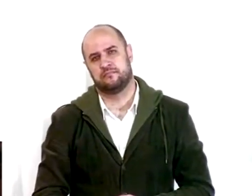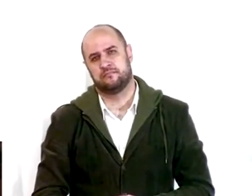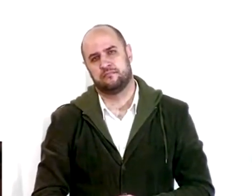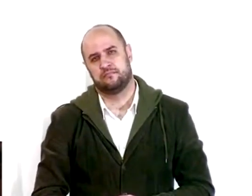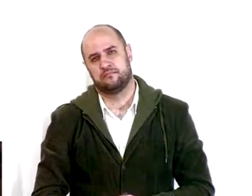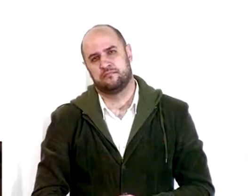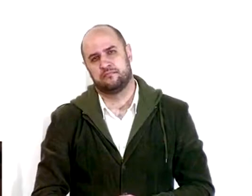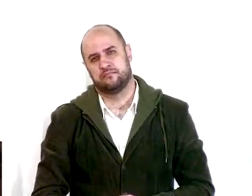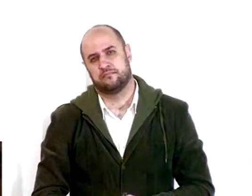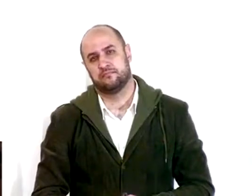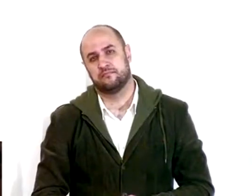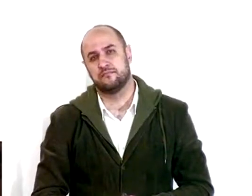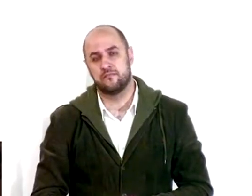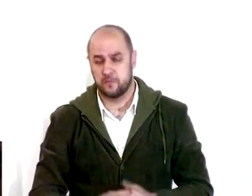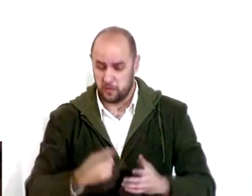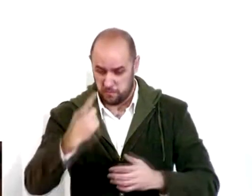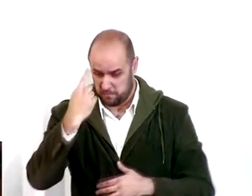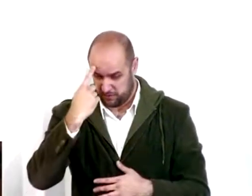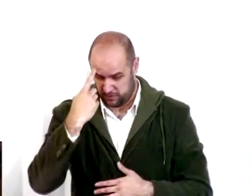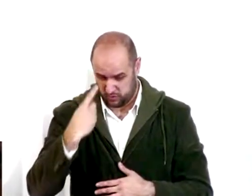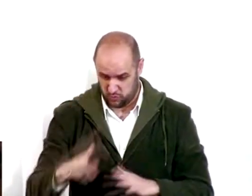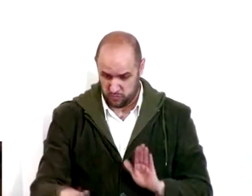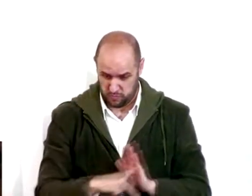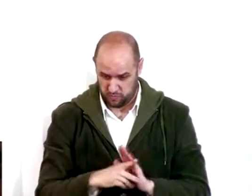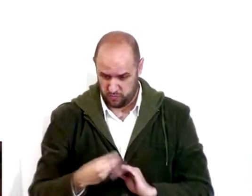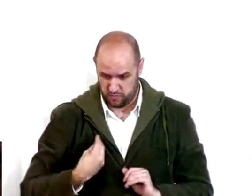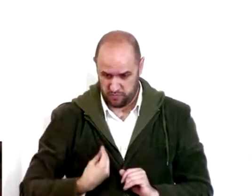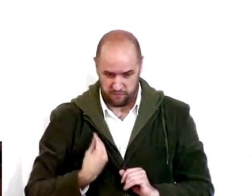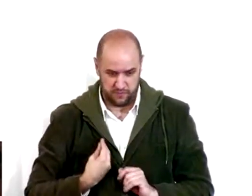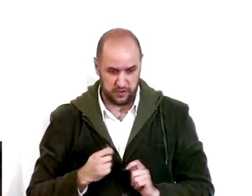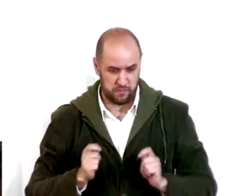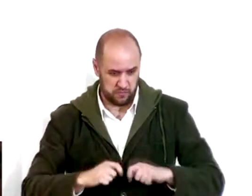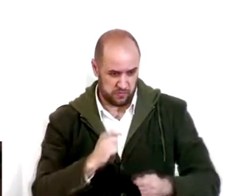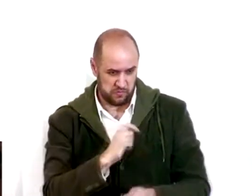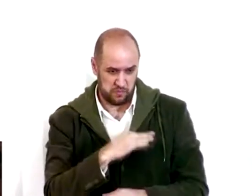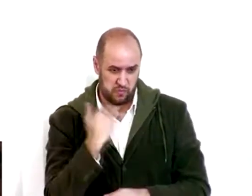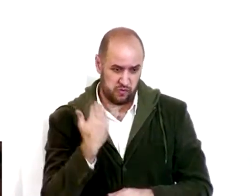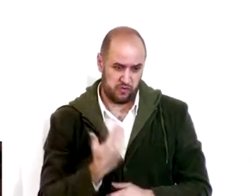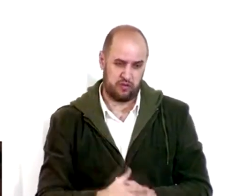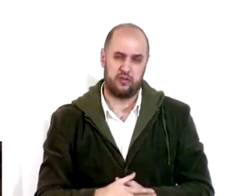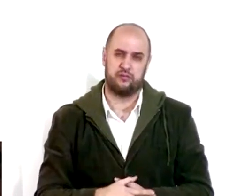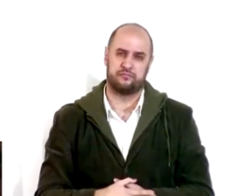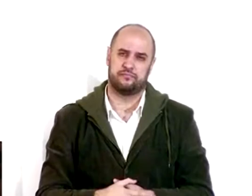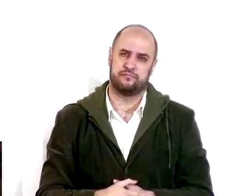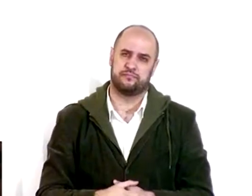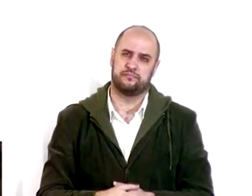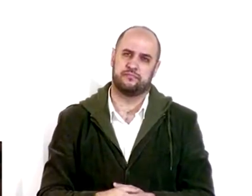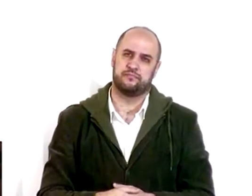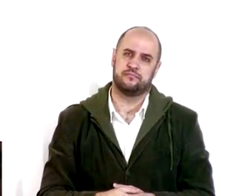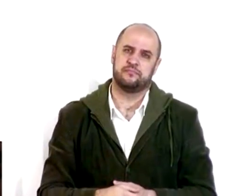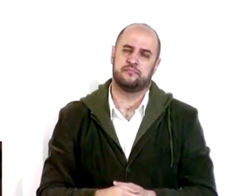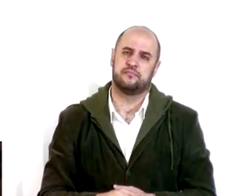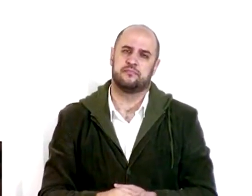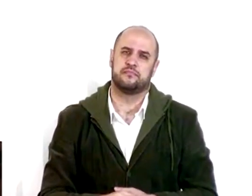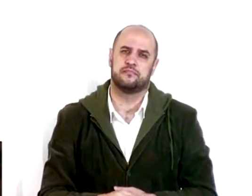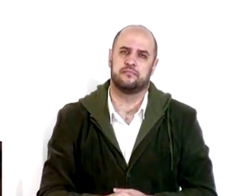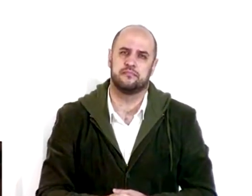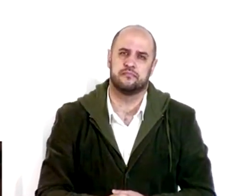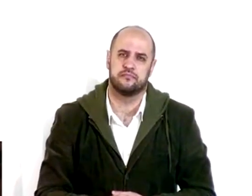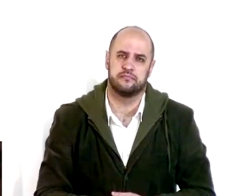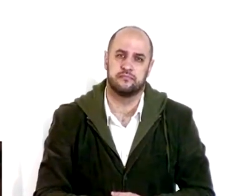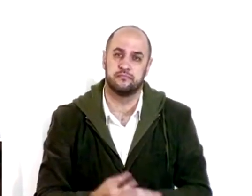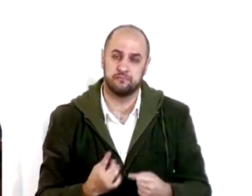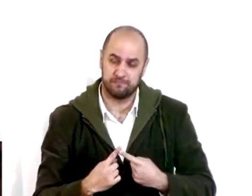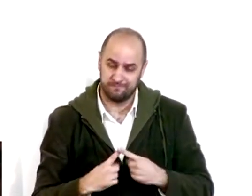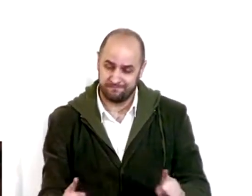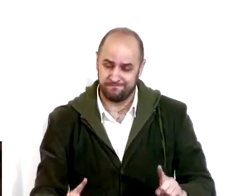arriscando-se a ter a pena de ter a sua própria vida ceifada pelos governantes instituídos por Deus. No